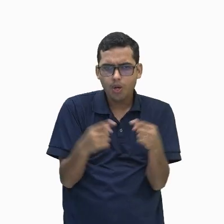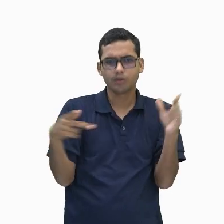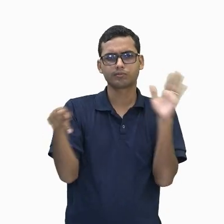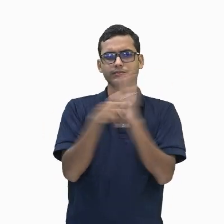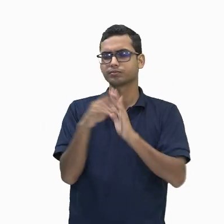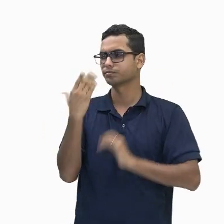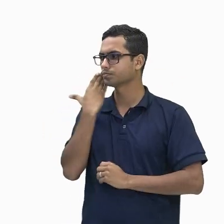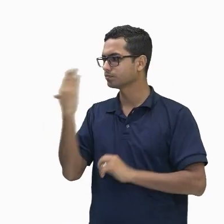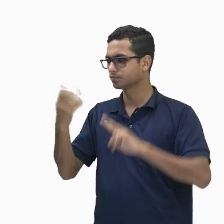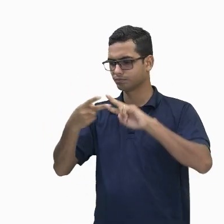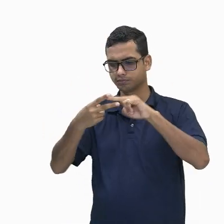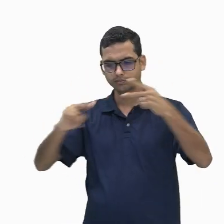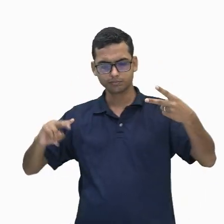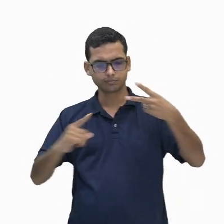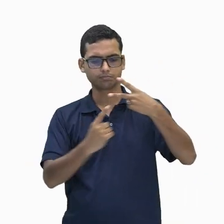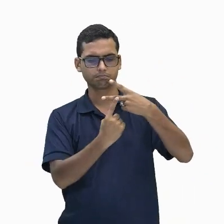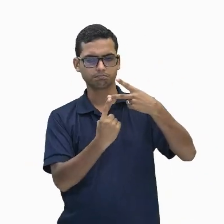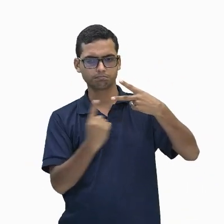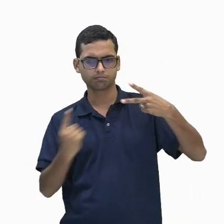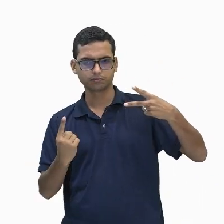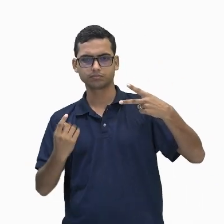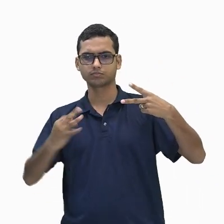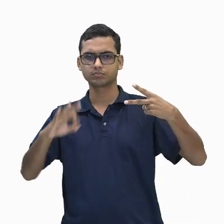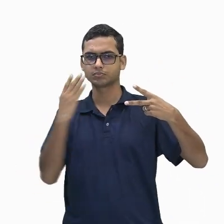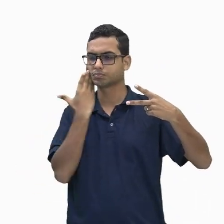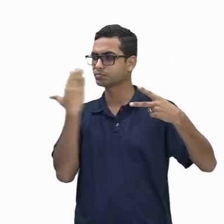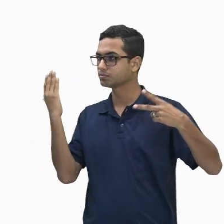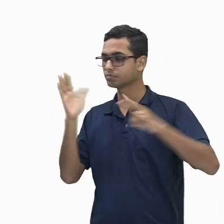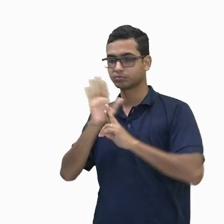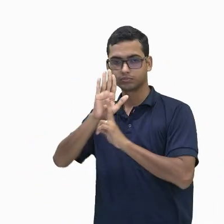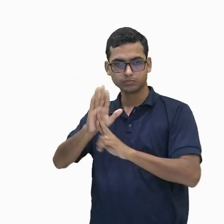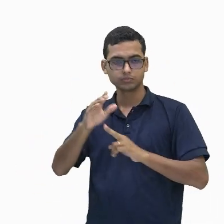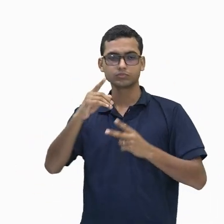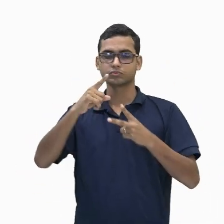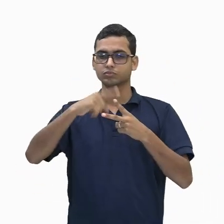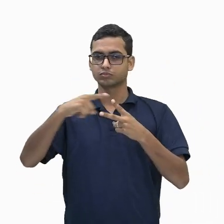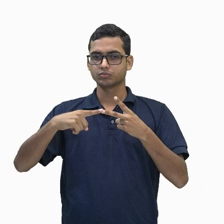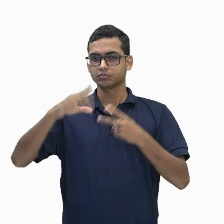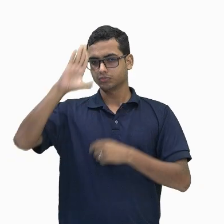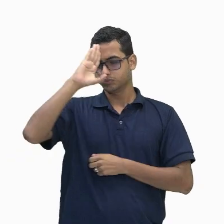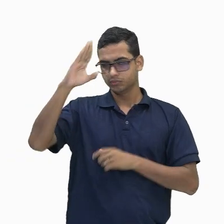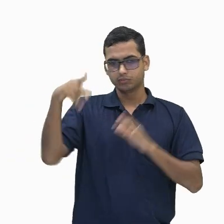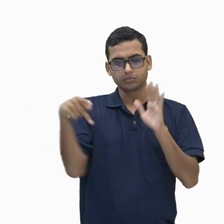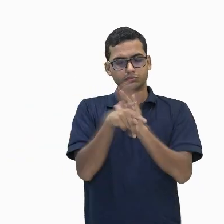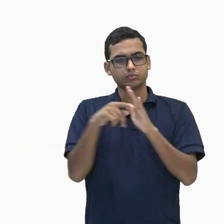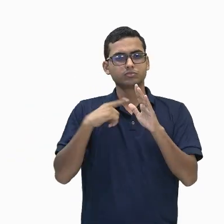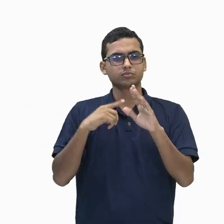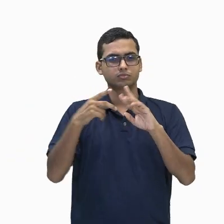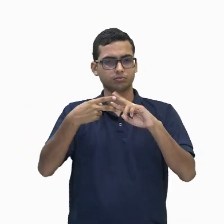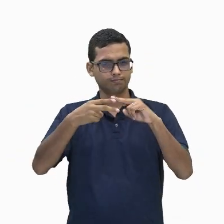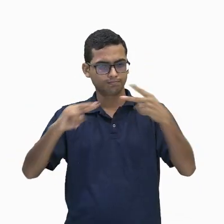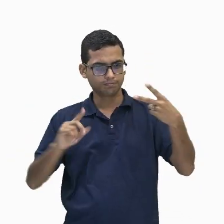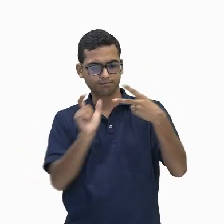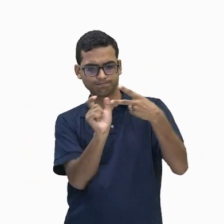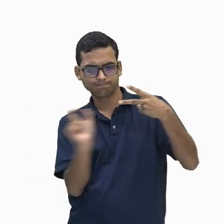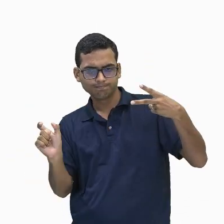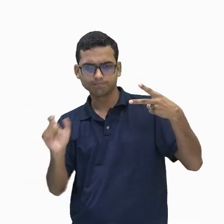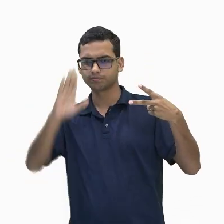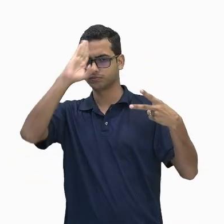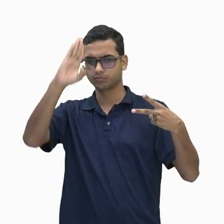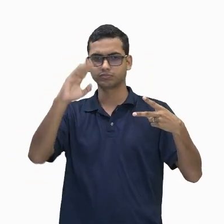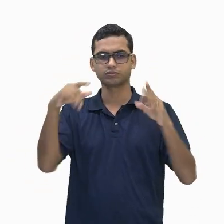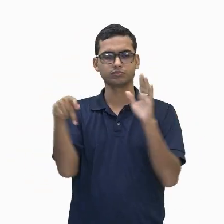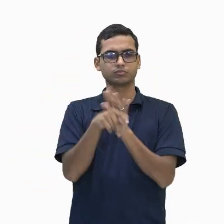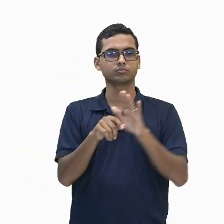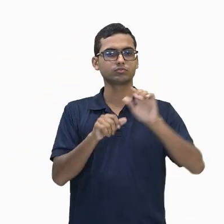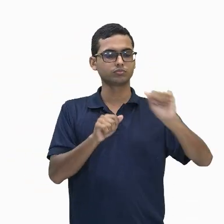alelos, desses genes. Então, quando o indivíduo ele apresenta 2 genes dominantes, como nós vimos aí na nossa imagem,